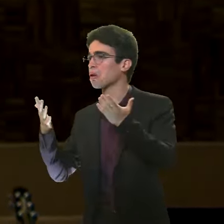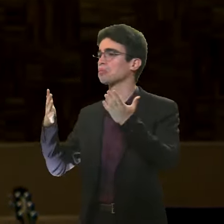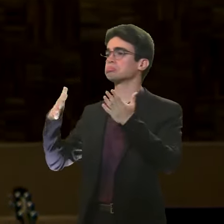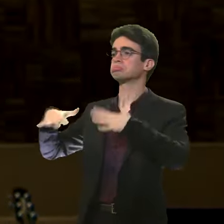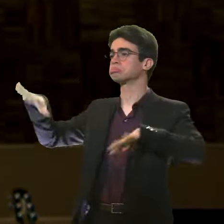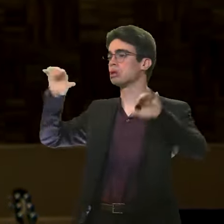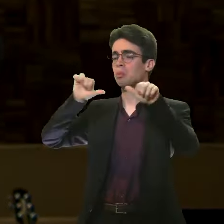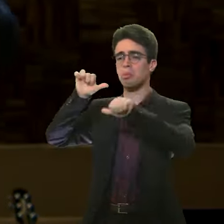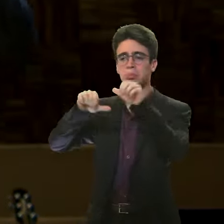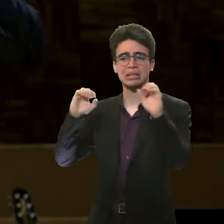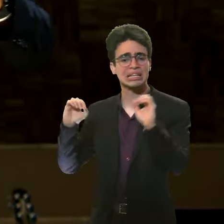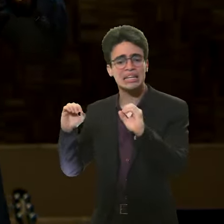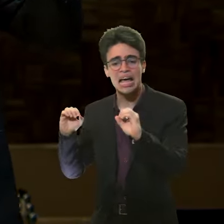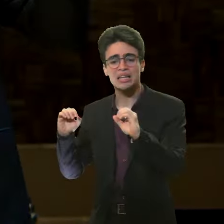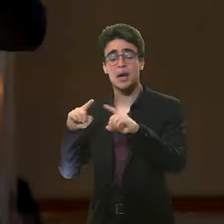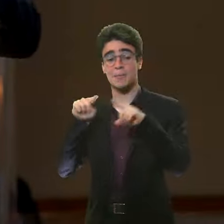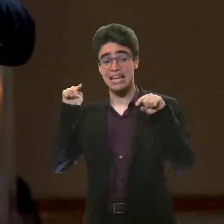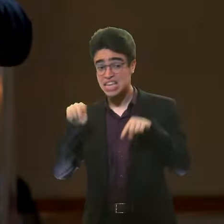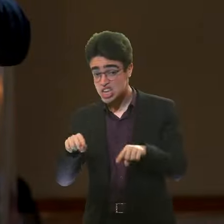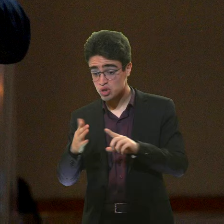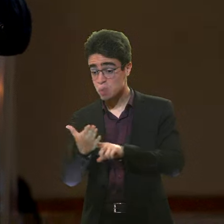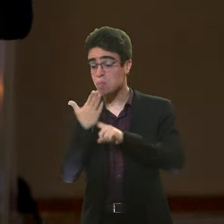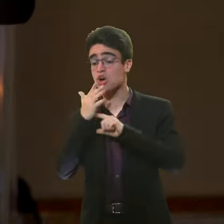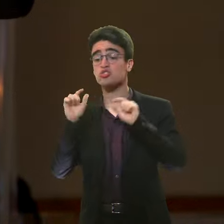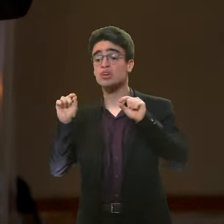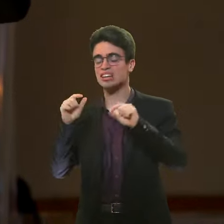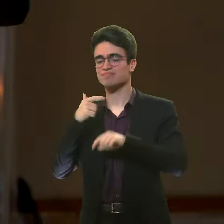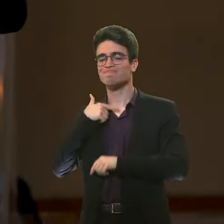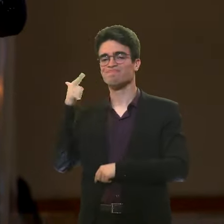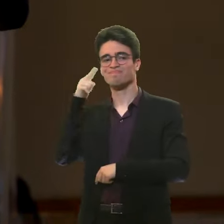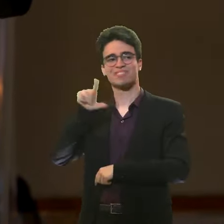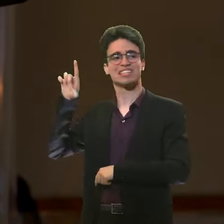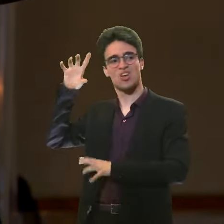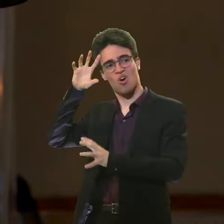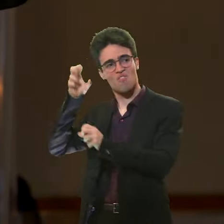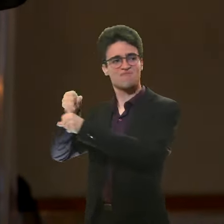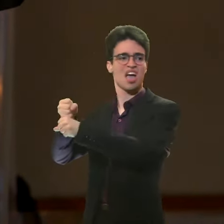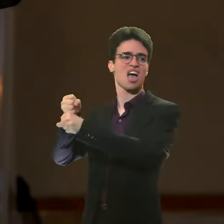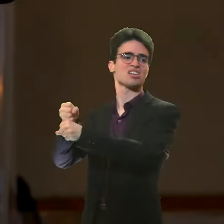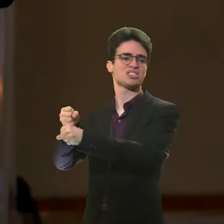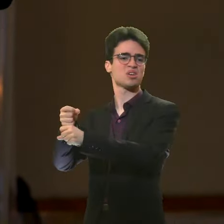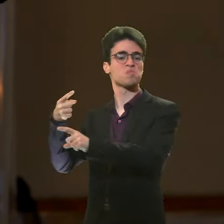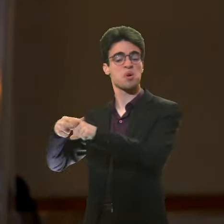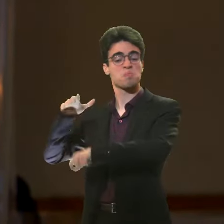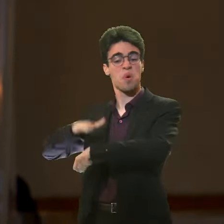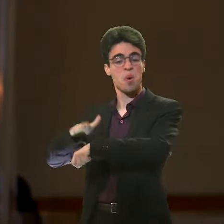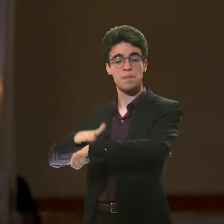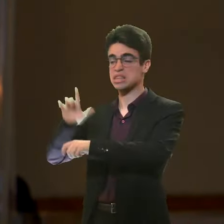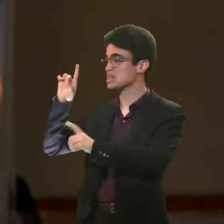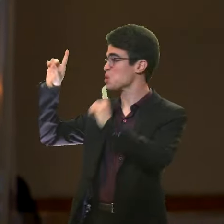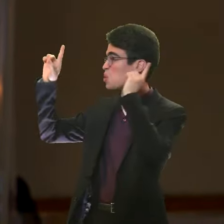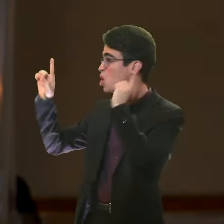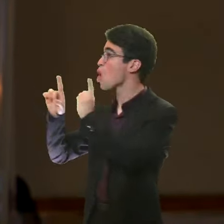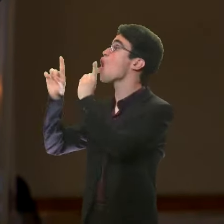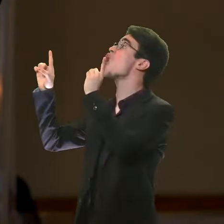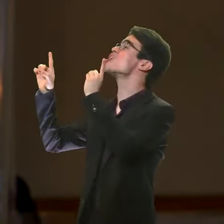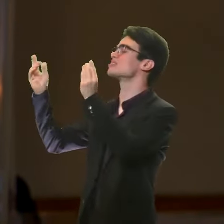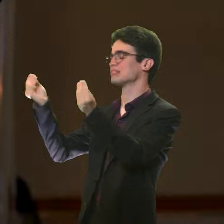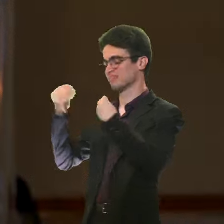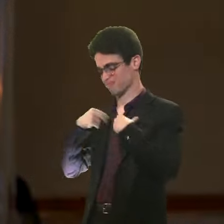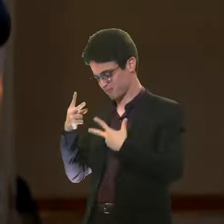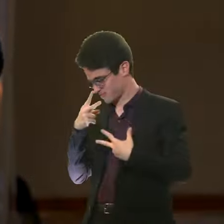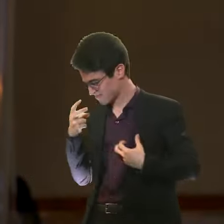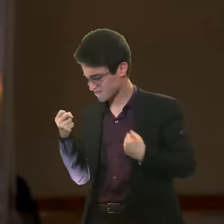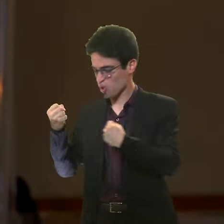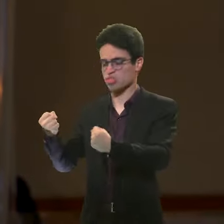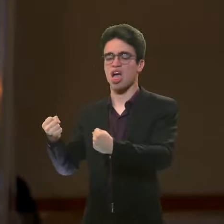mudem, mostra um nível de confiança, de você entender que são nos encontros com Deus que você vai ser fortalecido em períodos